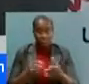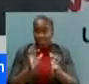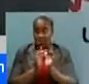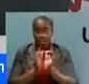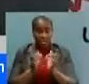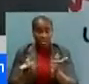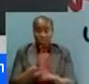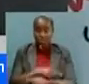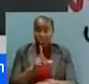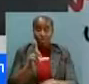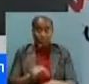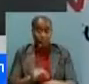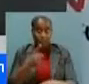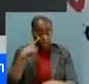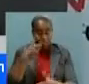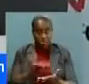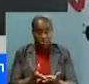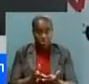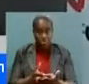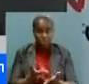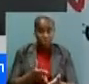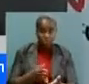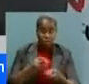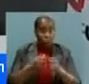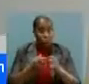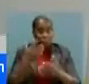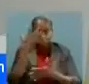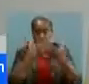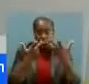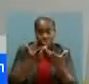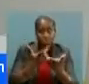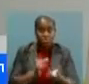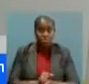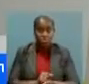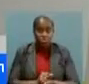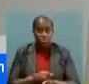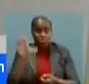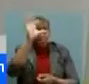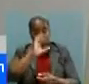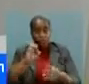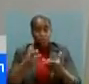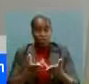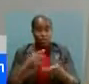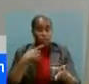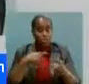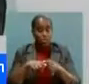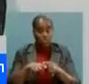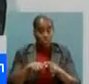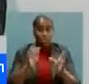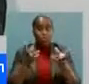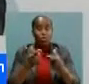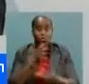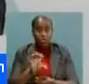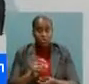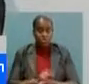e contraditória, o que demonstra desorientação do Executivo em relação à conduta da política económica do país. O